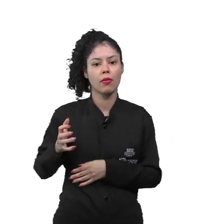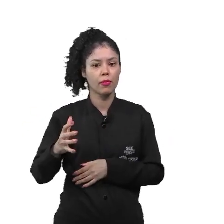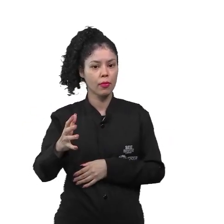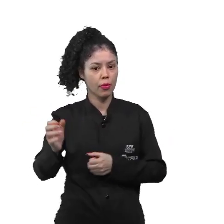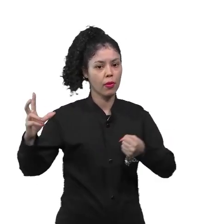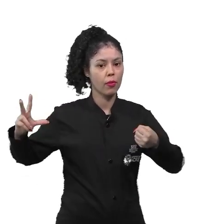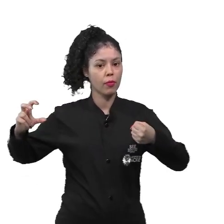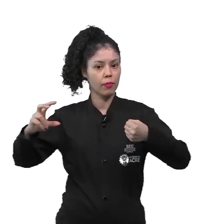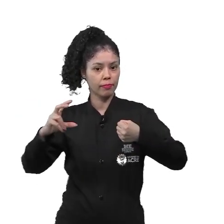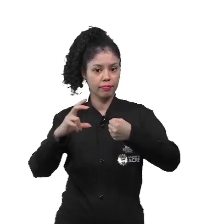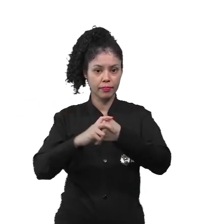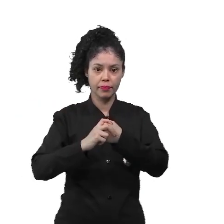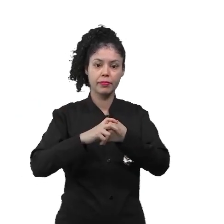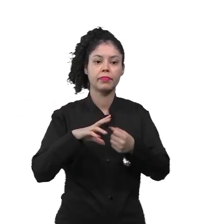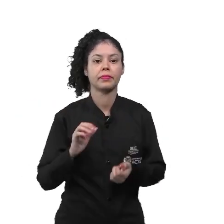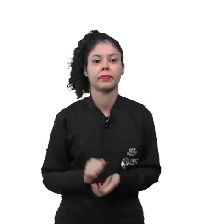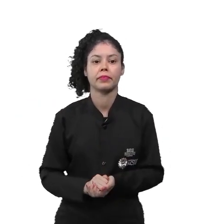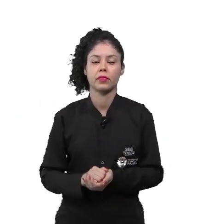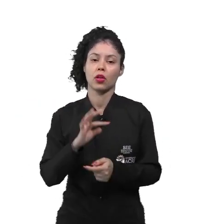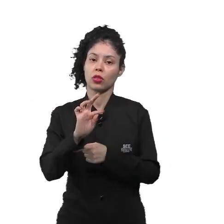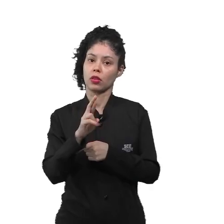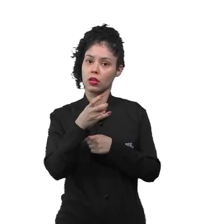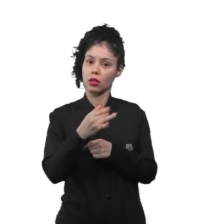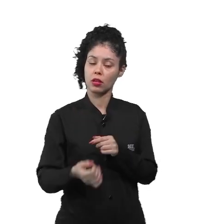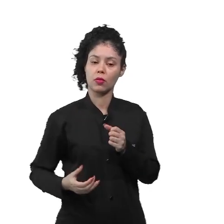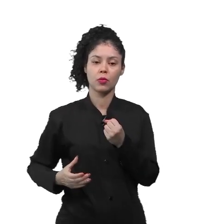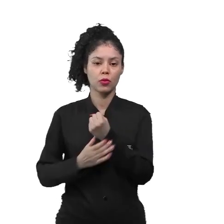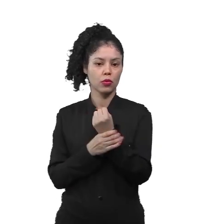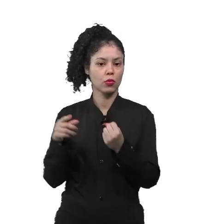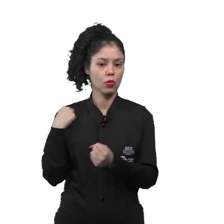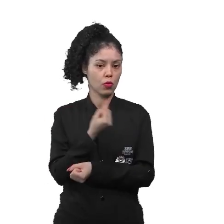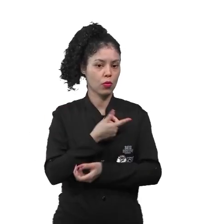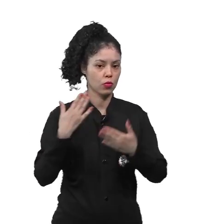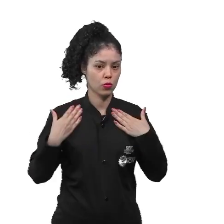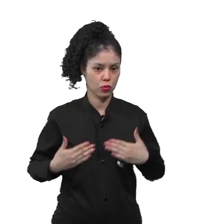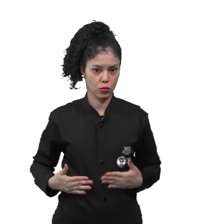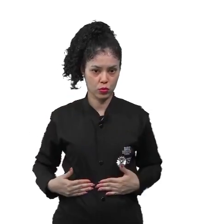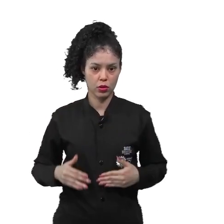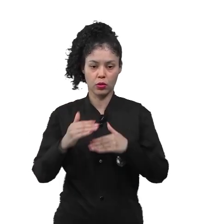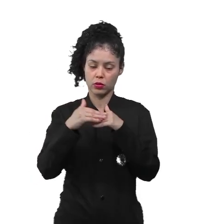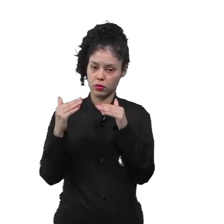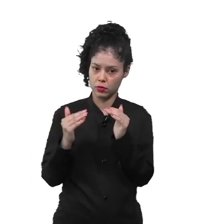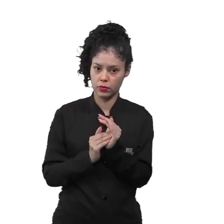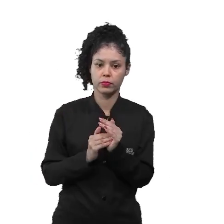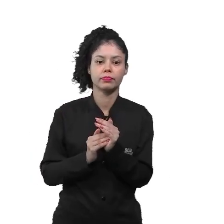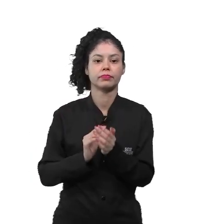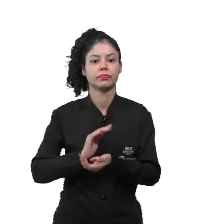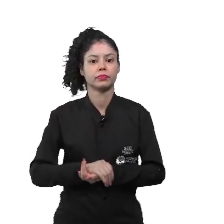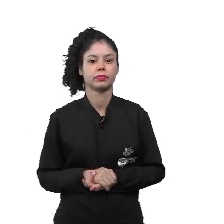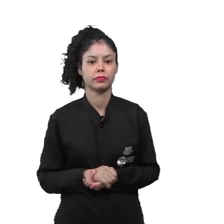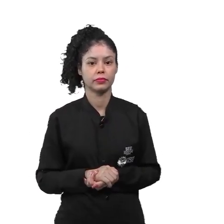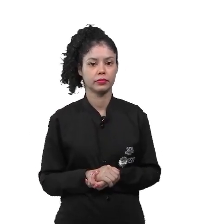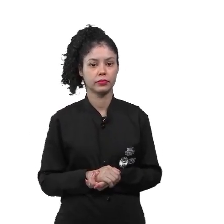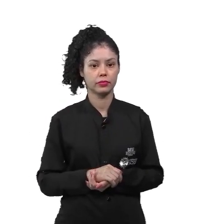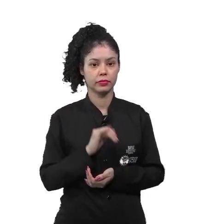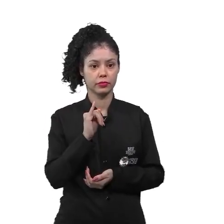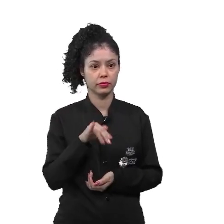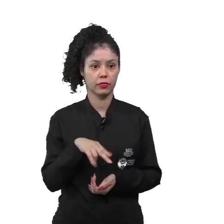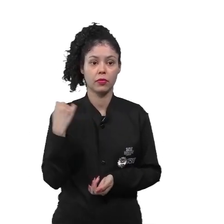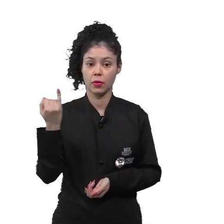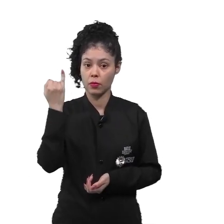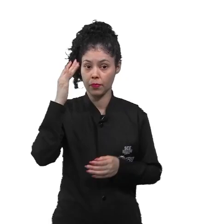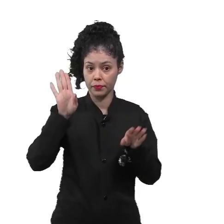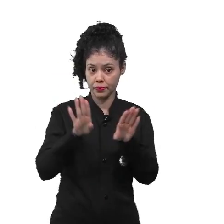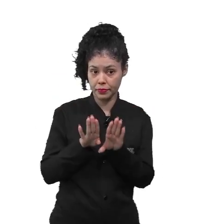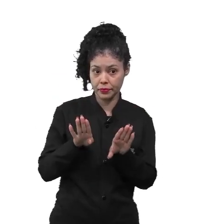as bactérias, as toxinas, protegendo ali o nosso corpo contra todas as infecções. Outra função